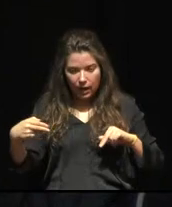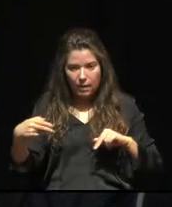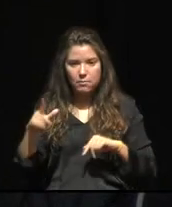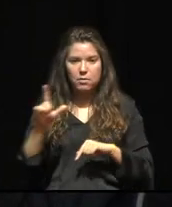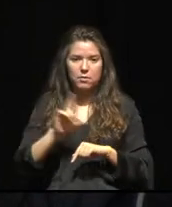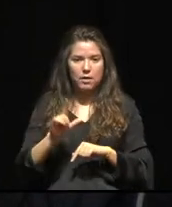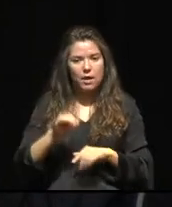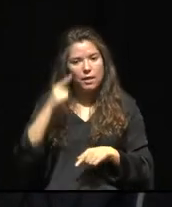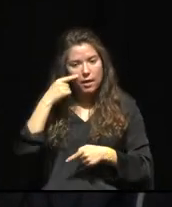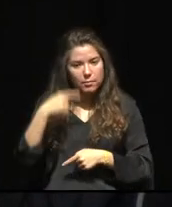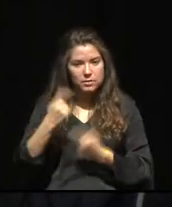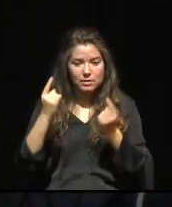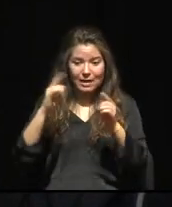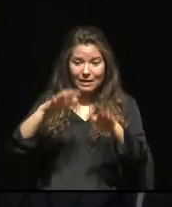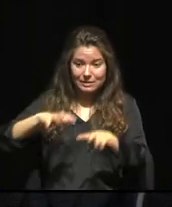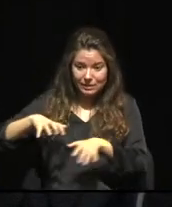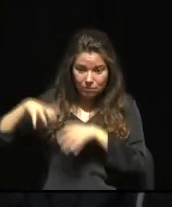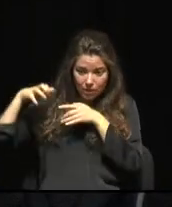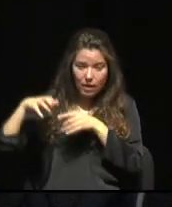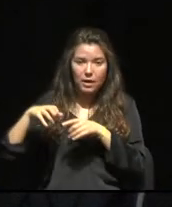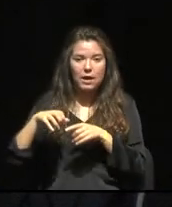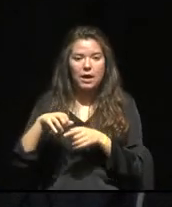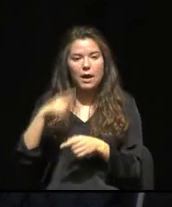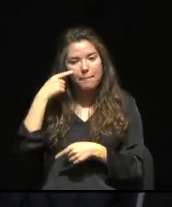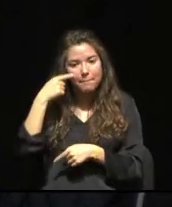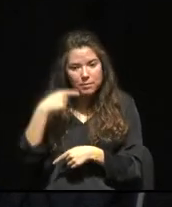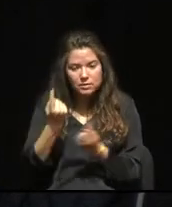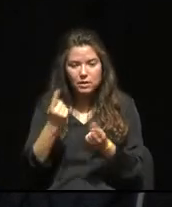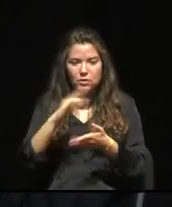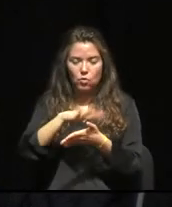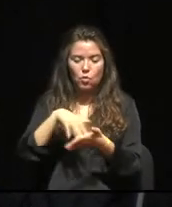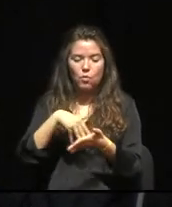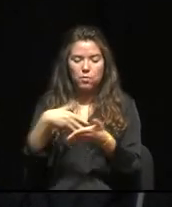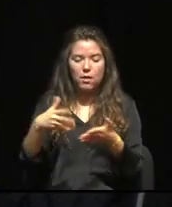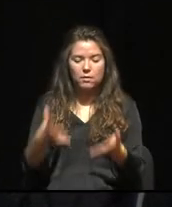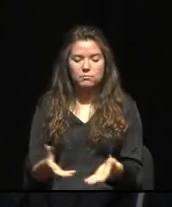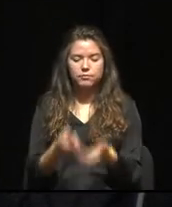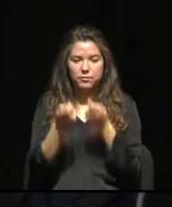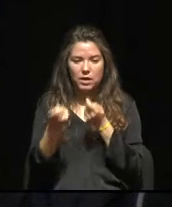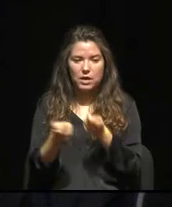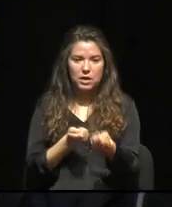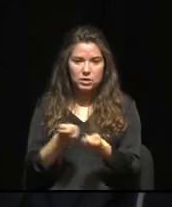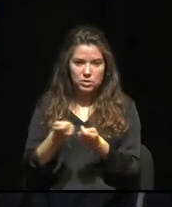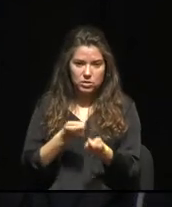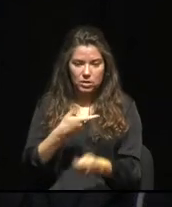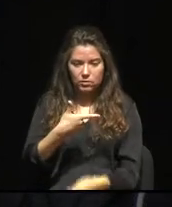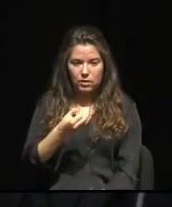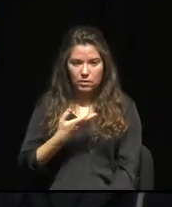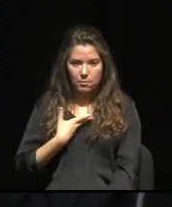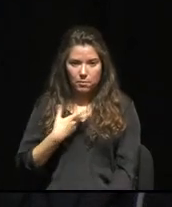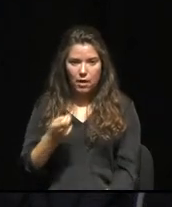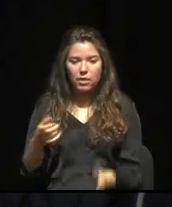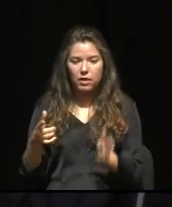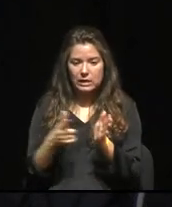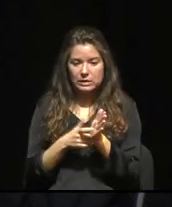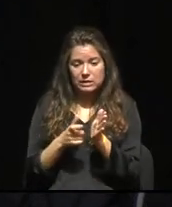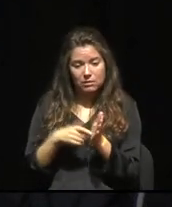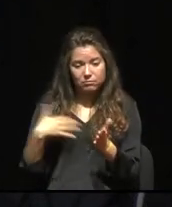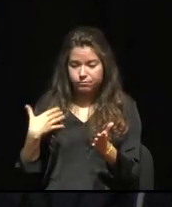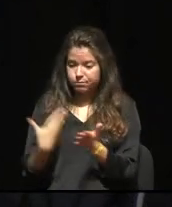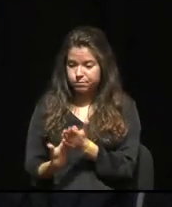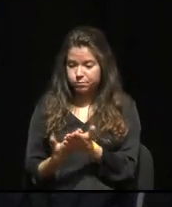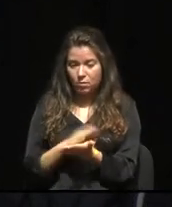à Assembleia Municipal e à respectiva comissão o plano de salvaguarda e gestão da real Quinta das necessidades e até agora